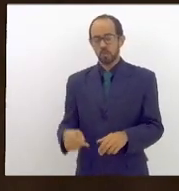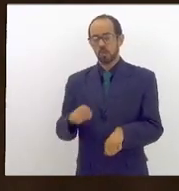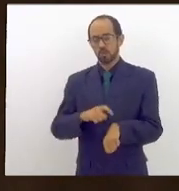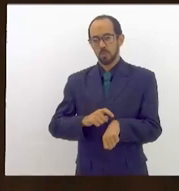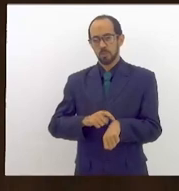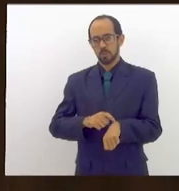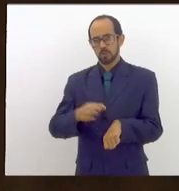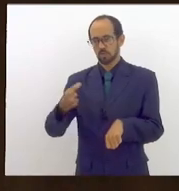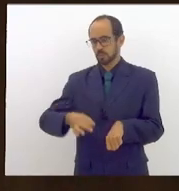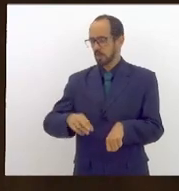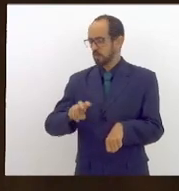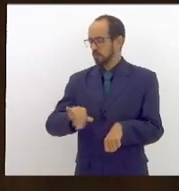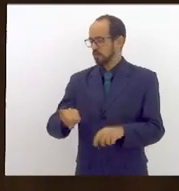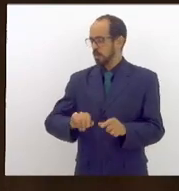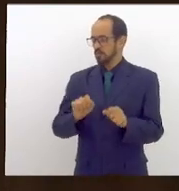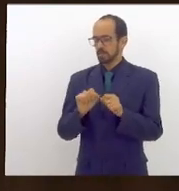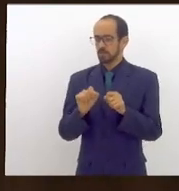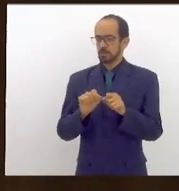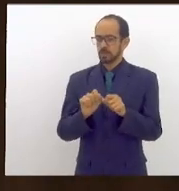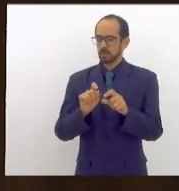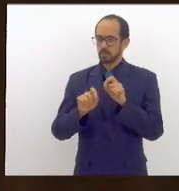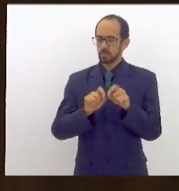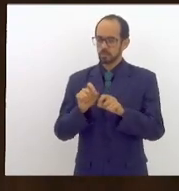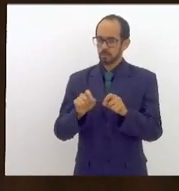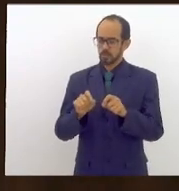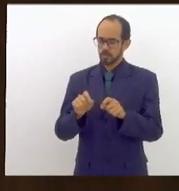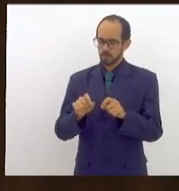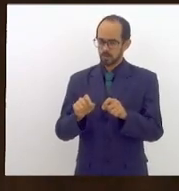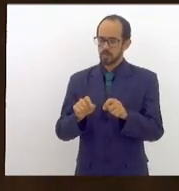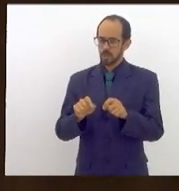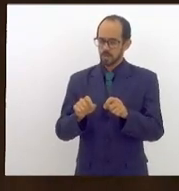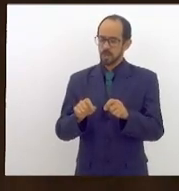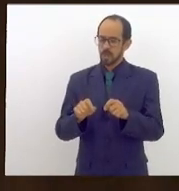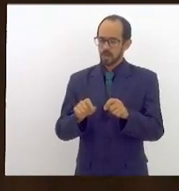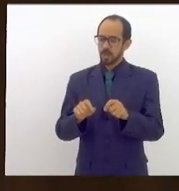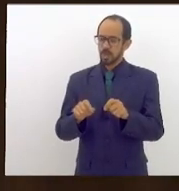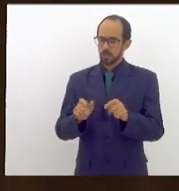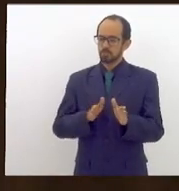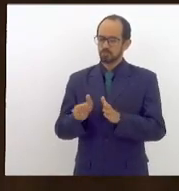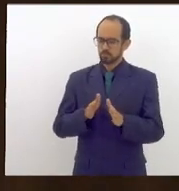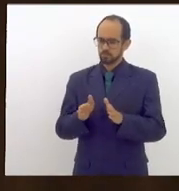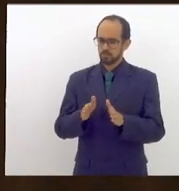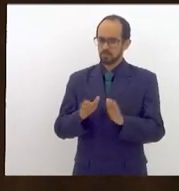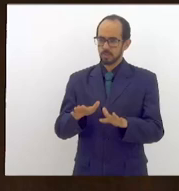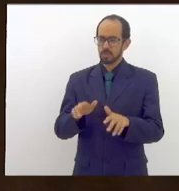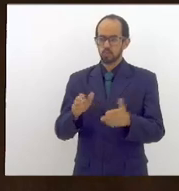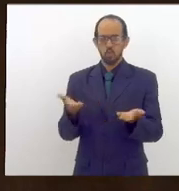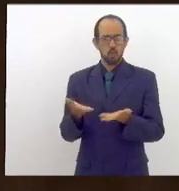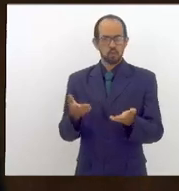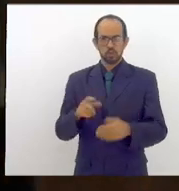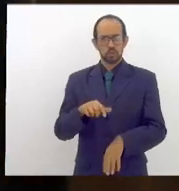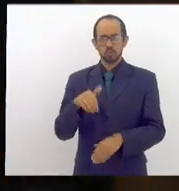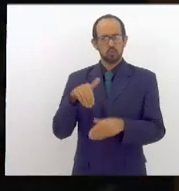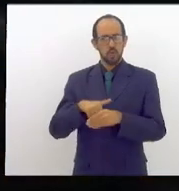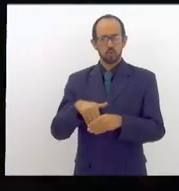ter a sensibilidade para isso mas hoje esse destaque é não